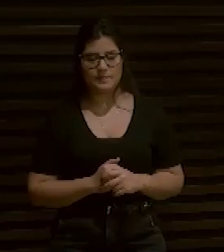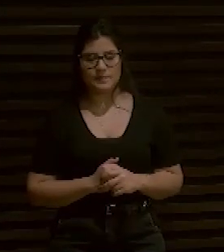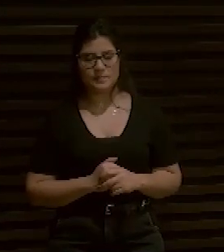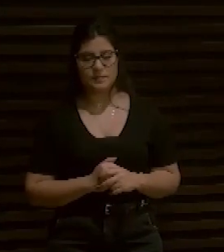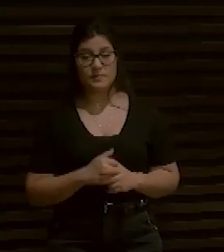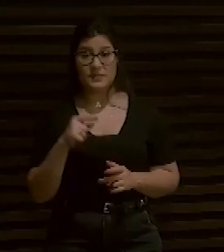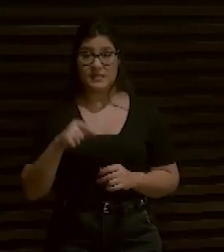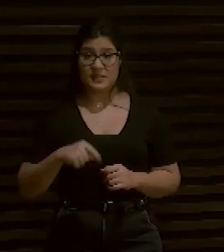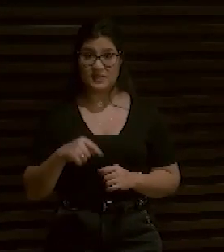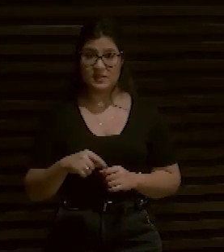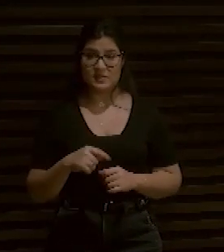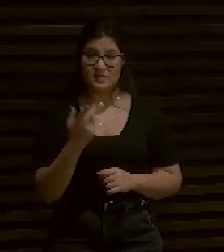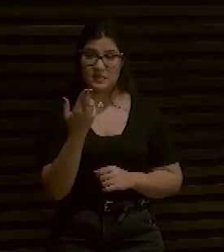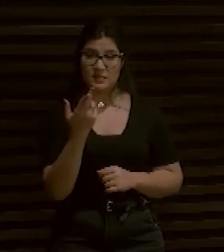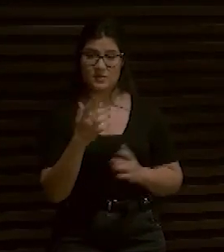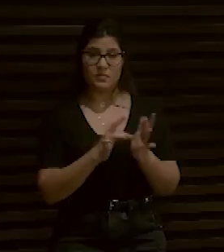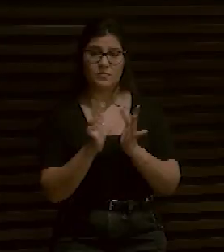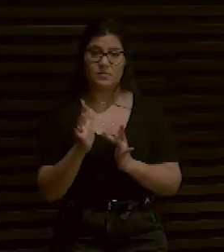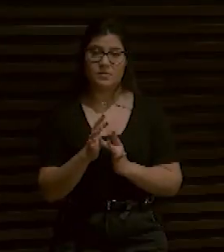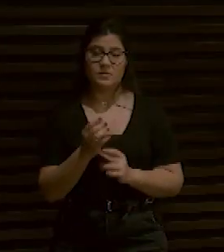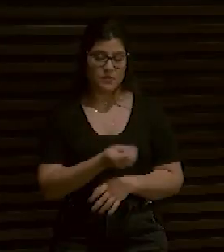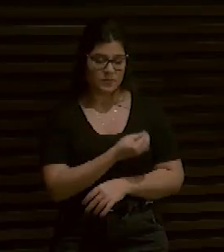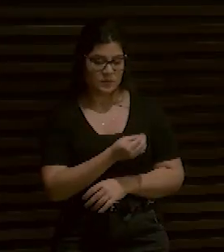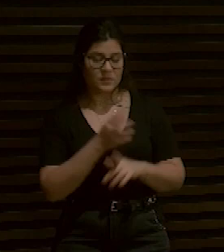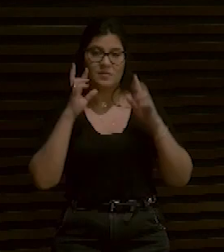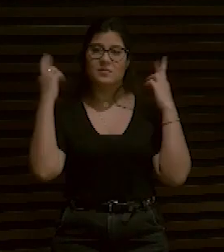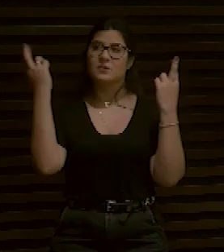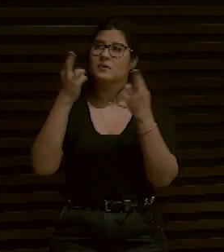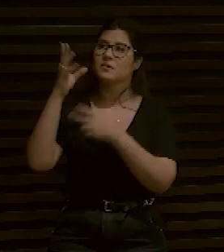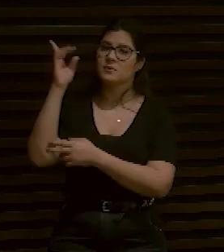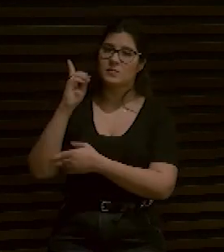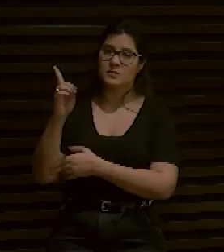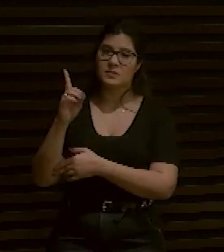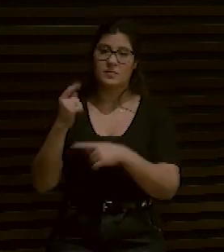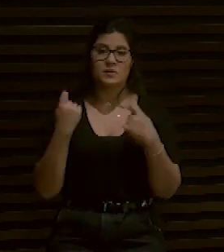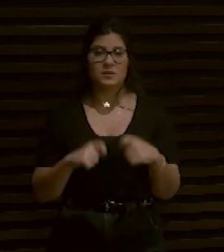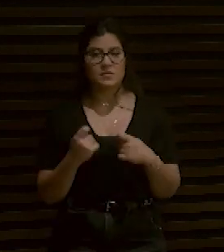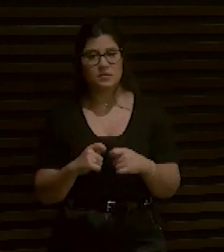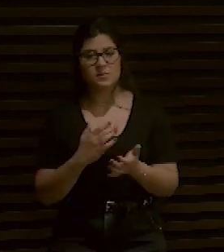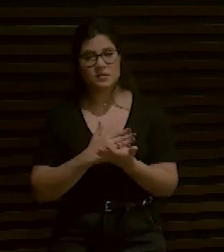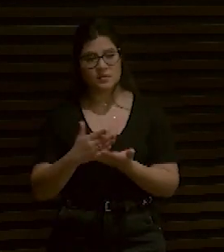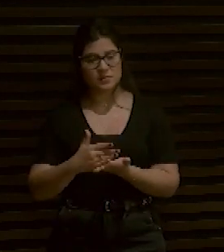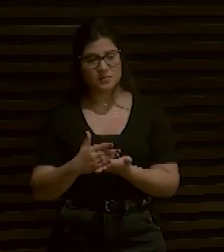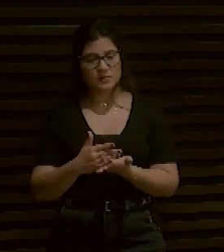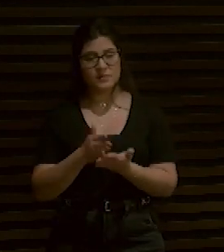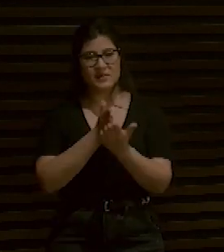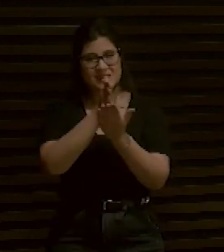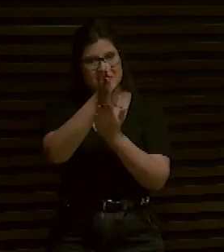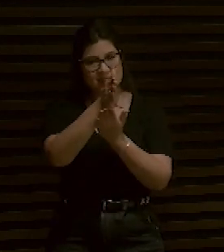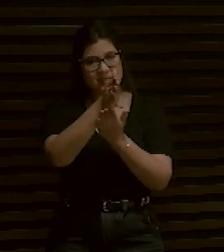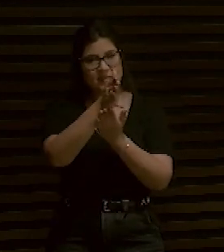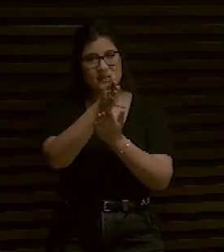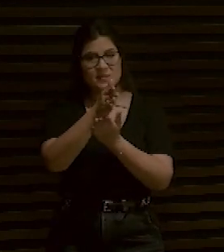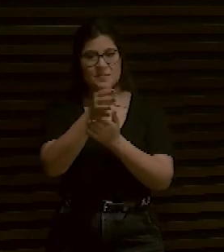Assim como Jesus viveu para o reino de Deus, necessitamos caminhar na mesma direção, seguindo os